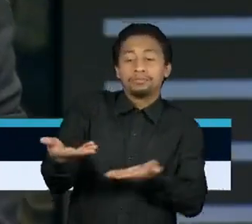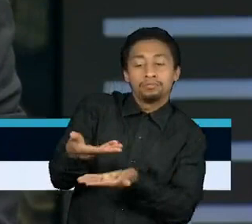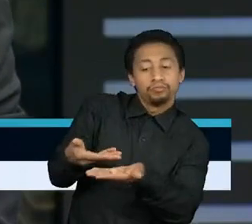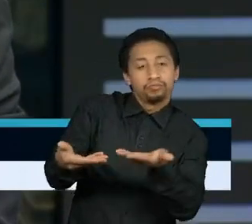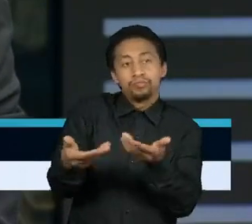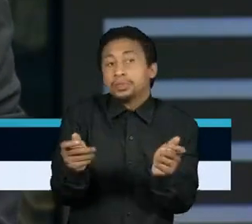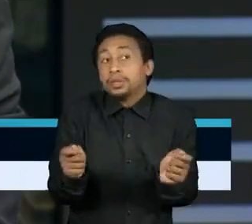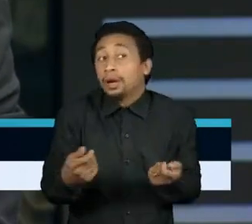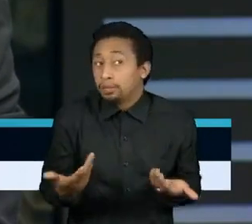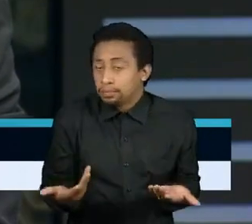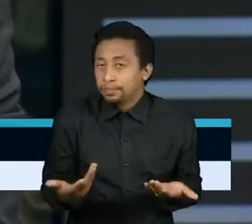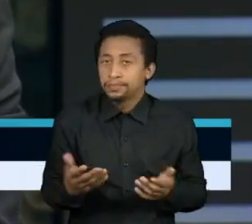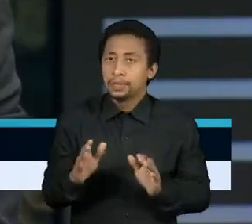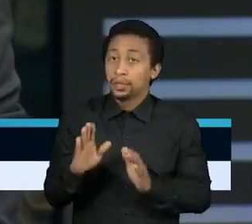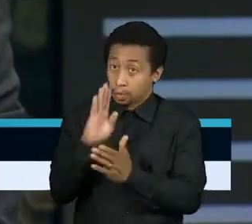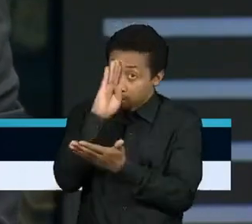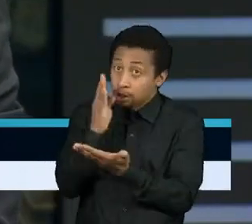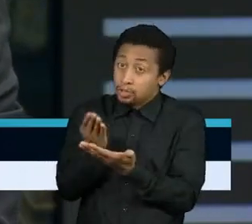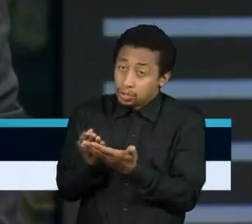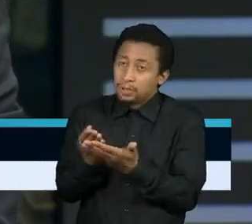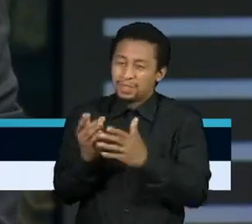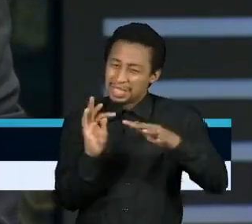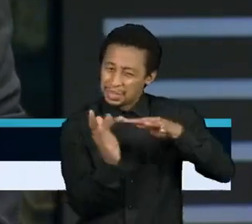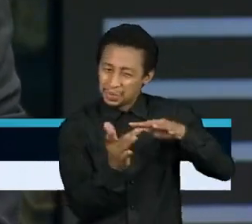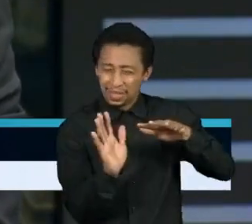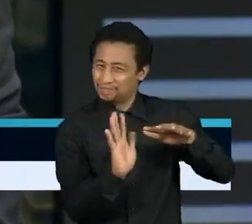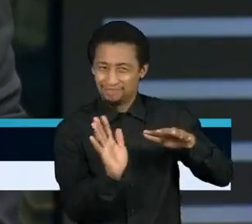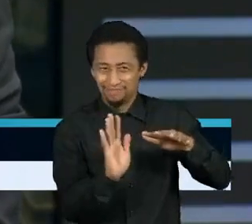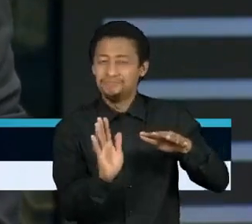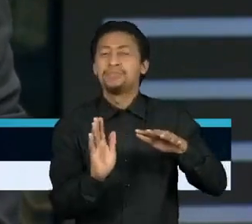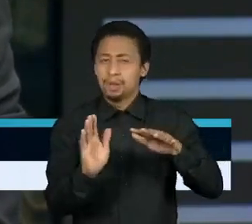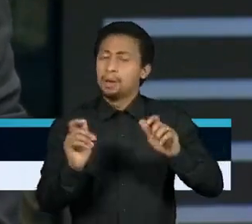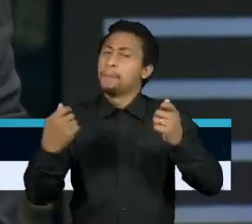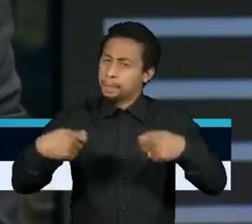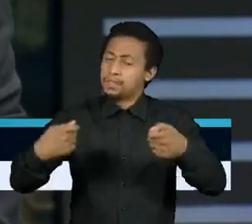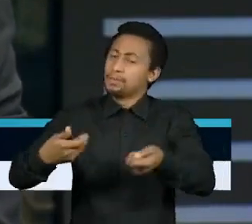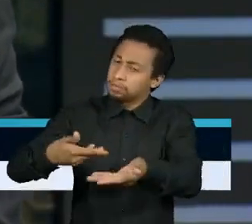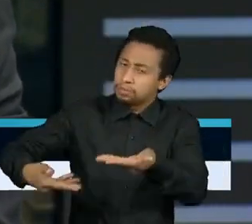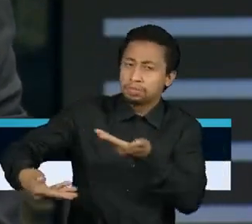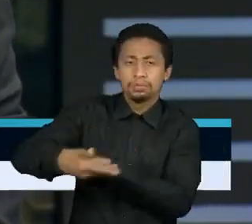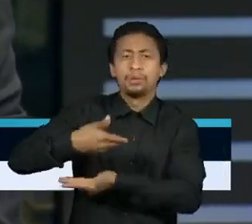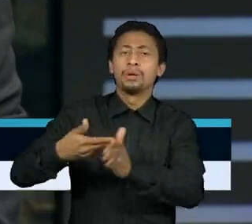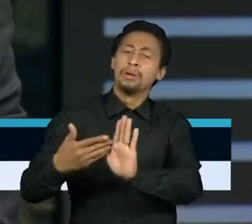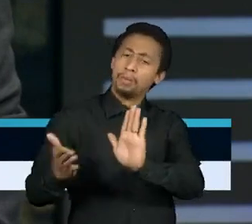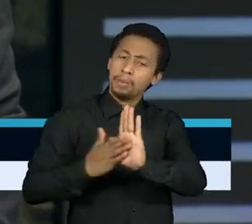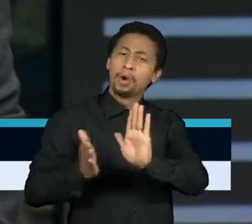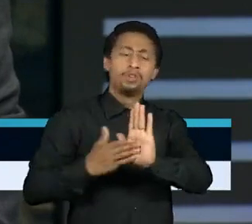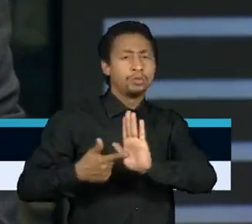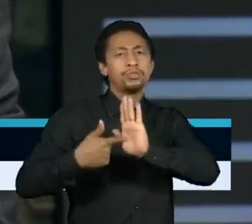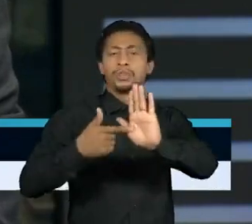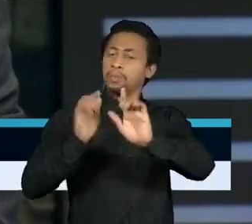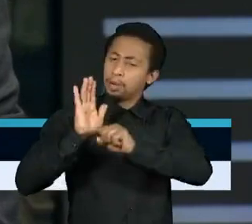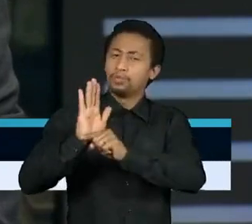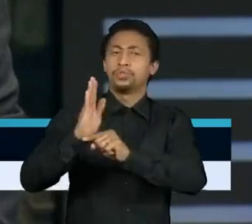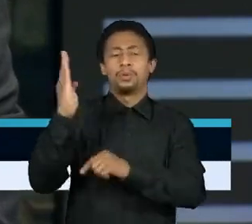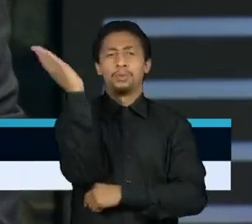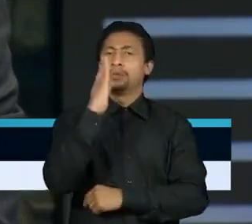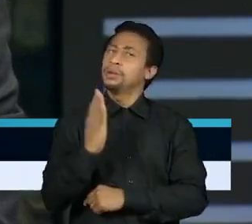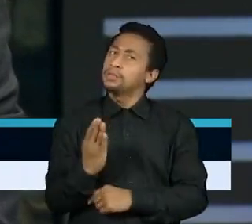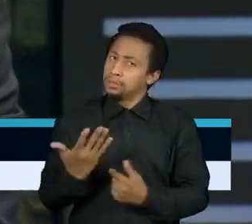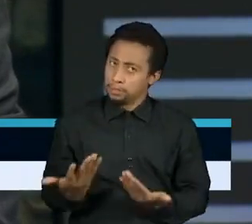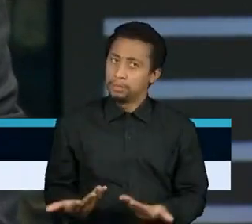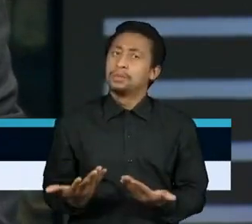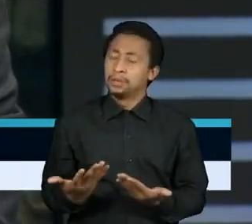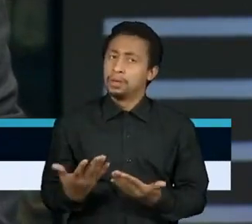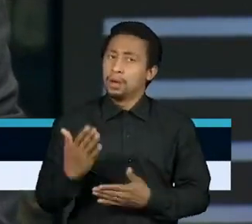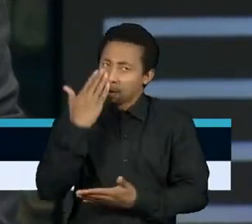ser um espaço de construir pontes e projetos, projeto de país. O que todo mundo quer saber é um projeto de país. Você vai ter uma guerra nos bastidores de